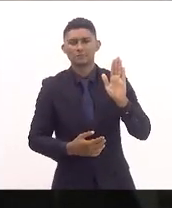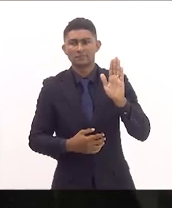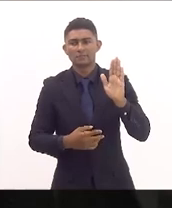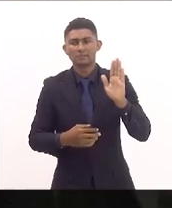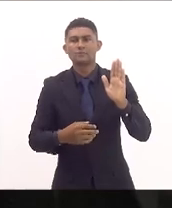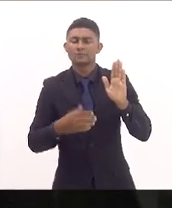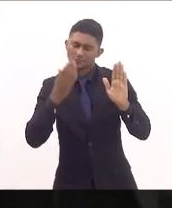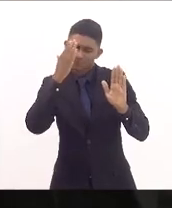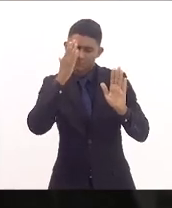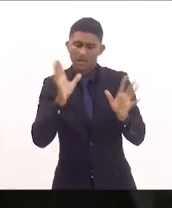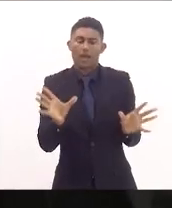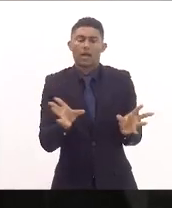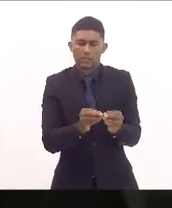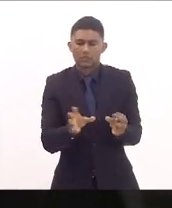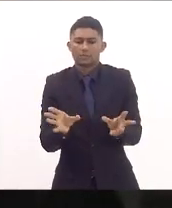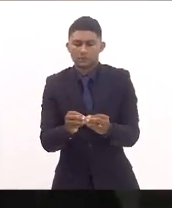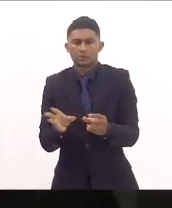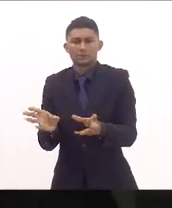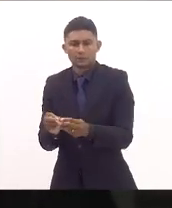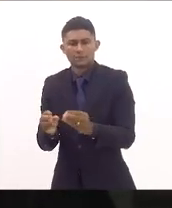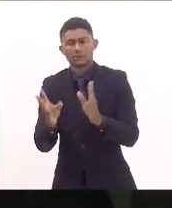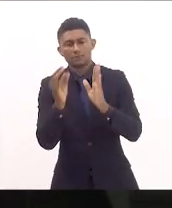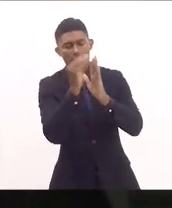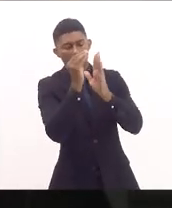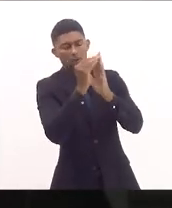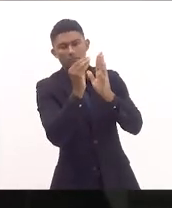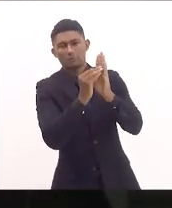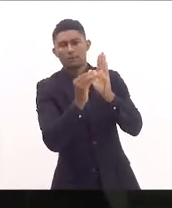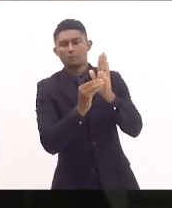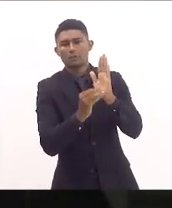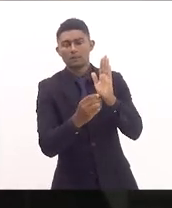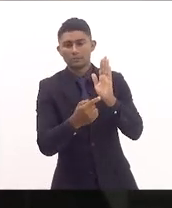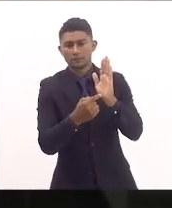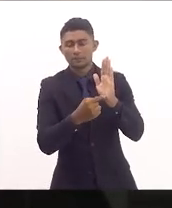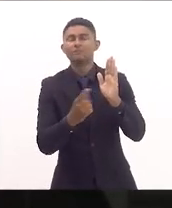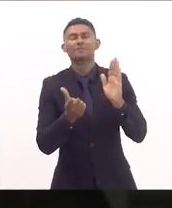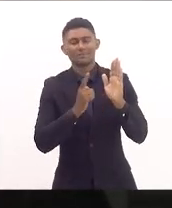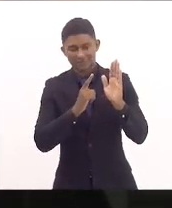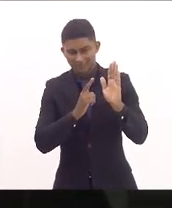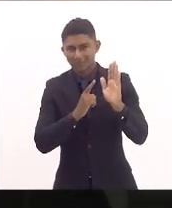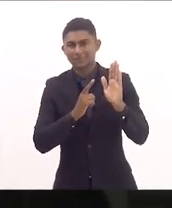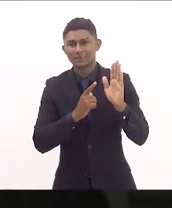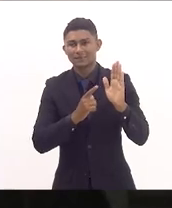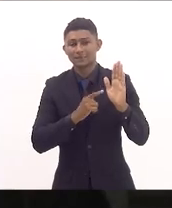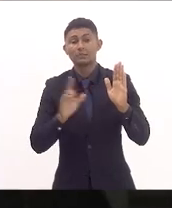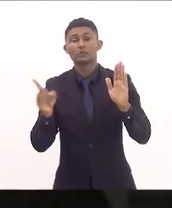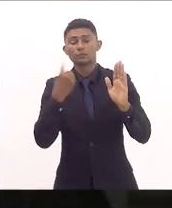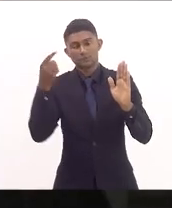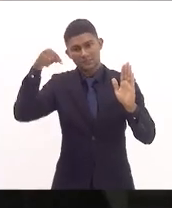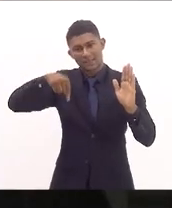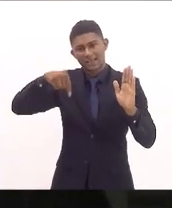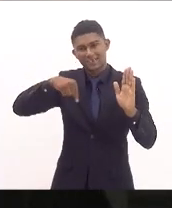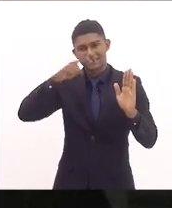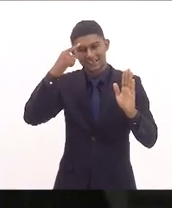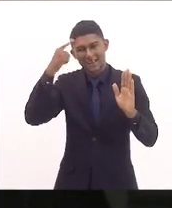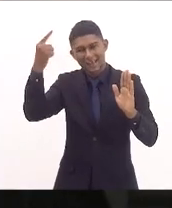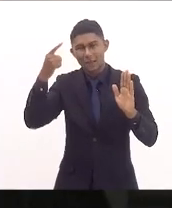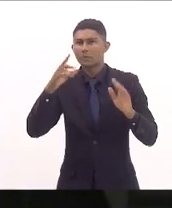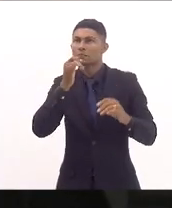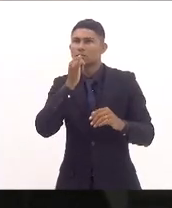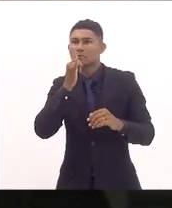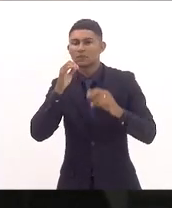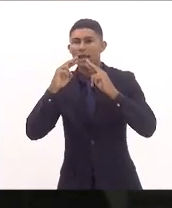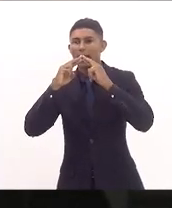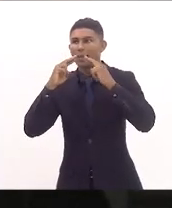sintética todas as os depoimentos que fizemos nas reuniões